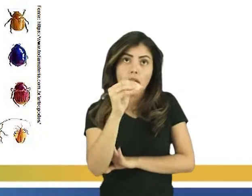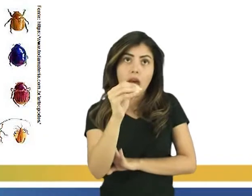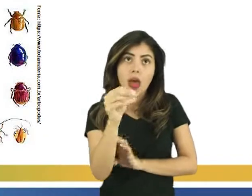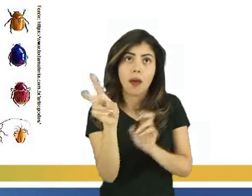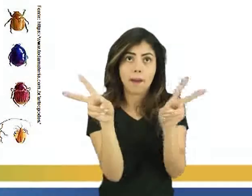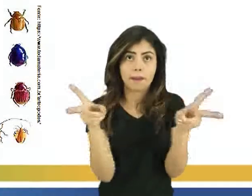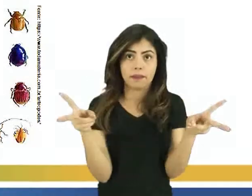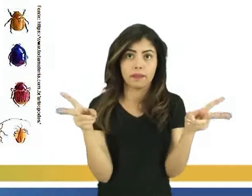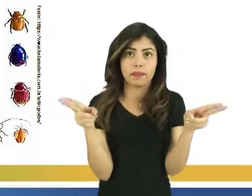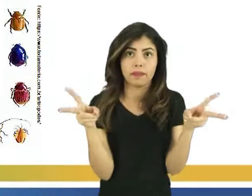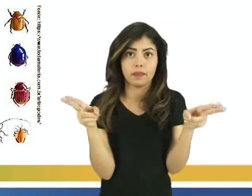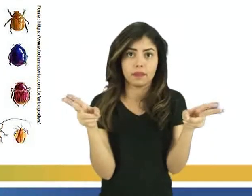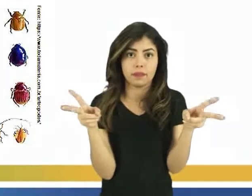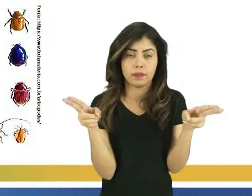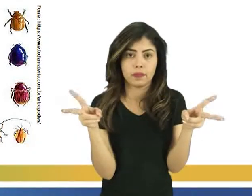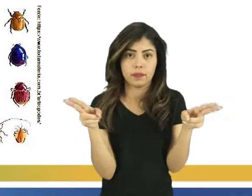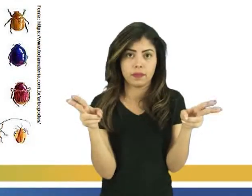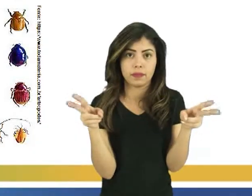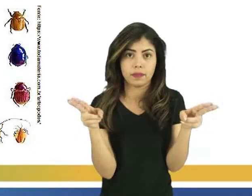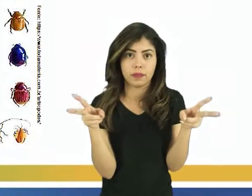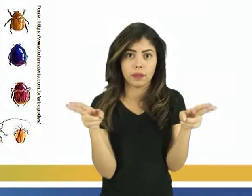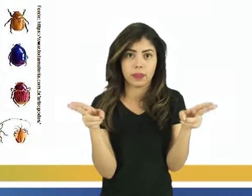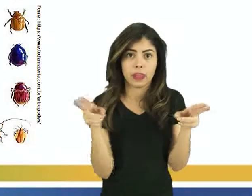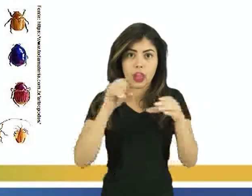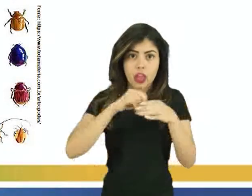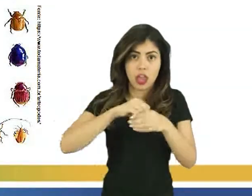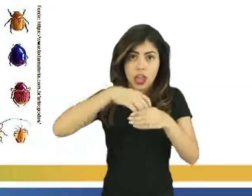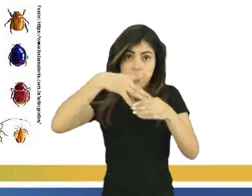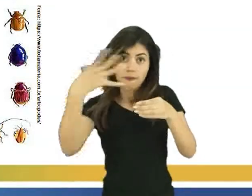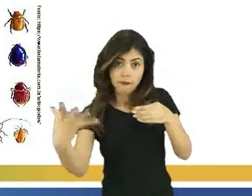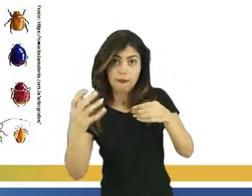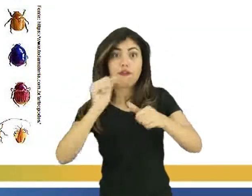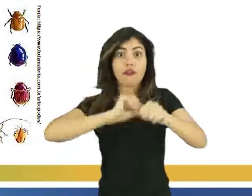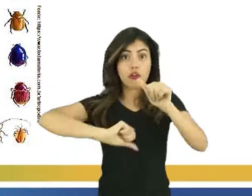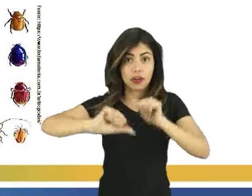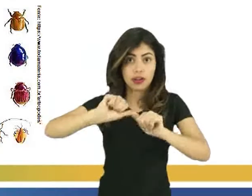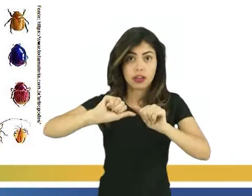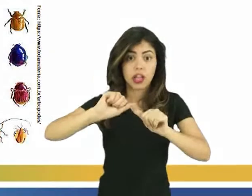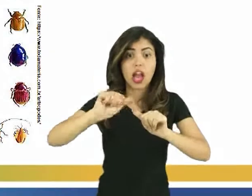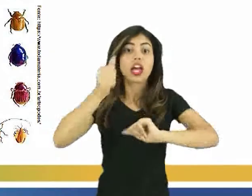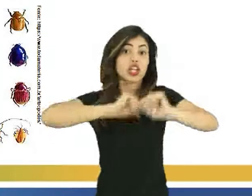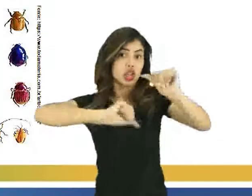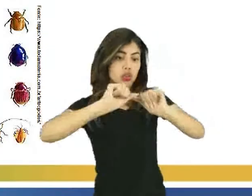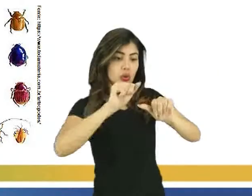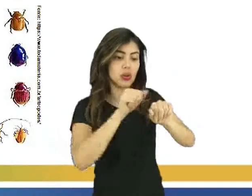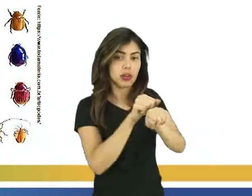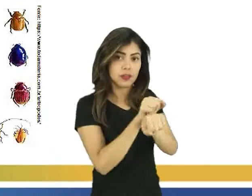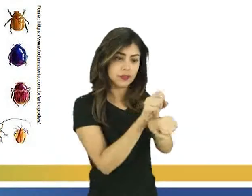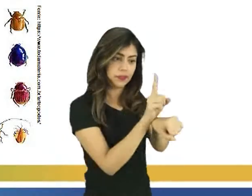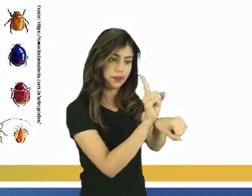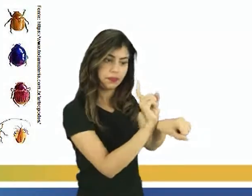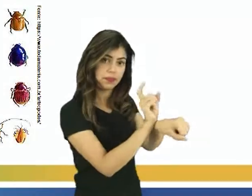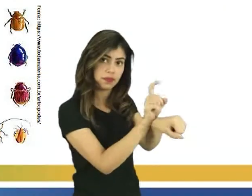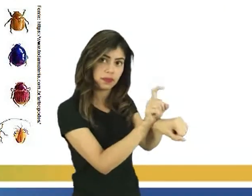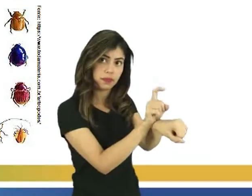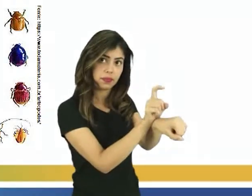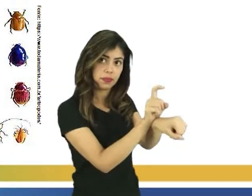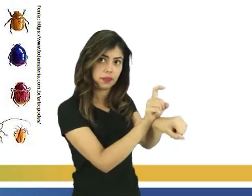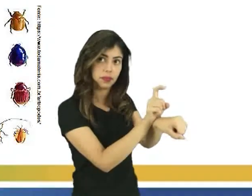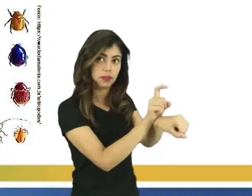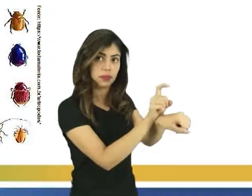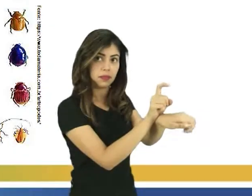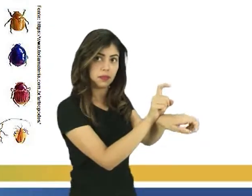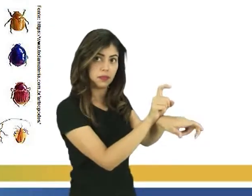patas articuladas e que possuem um esqueleto externo, que pode ser trocado, que é chamado de exoesqueleto,